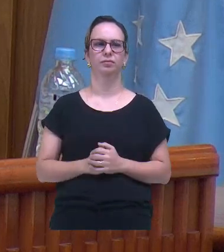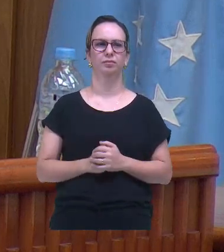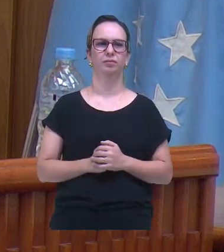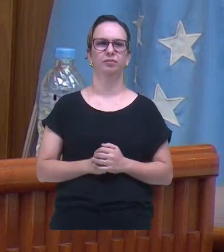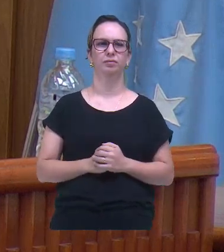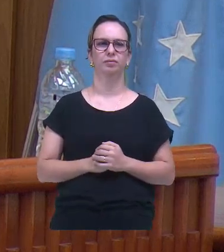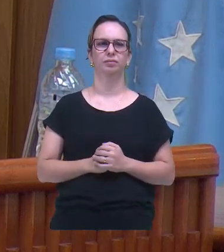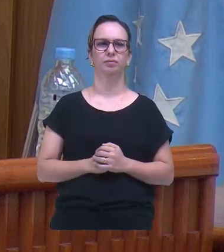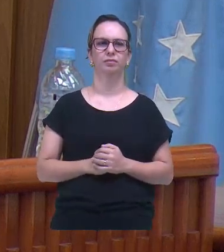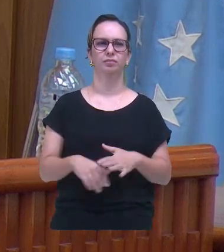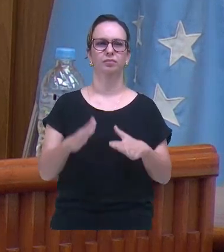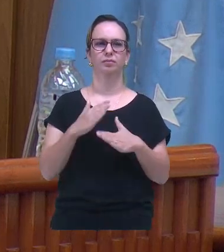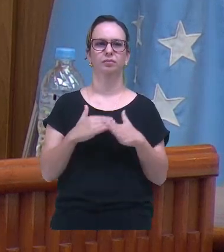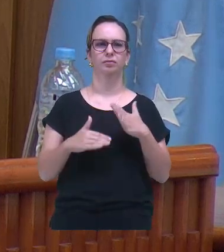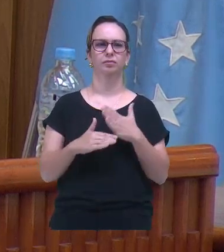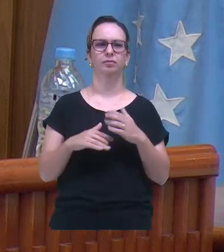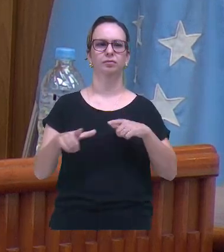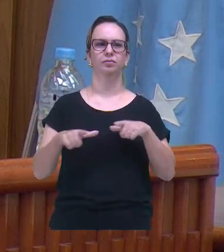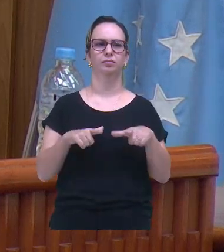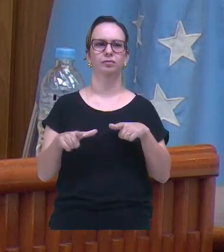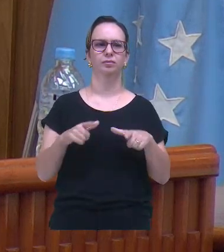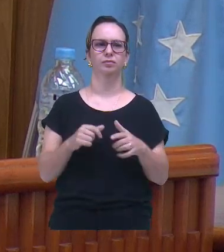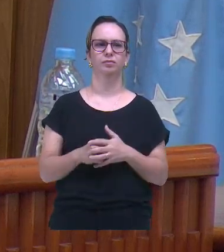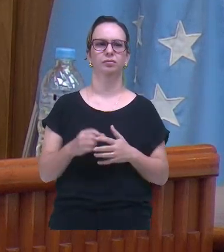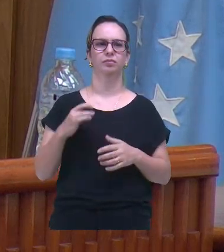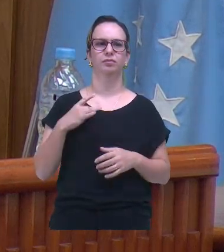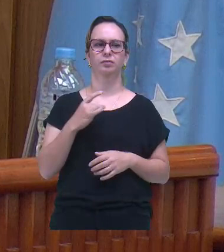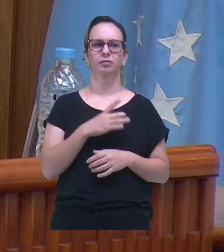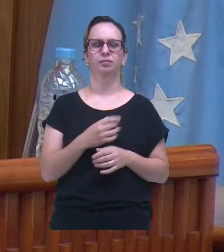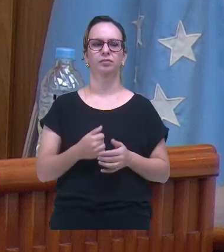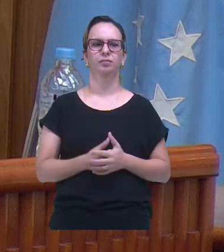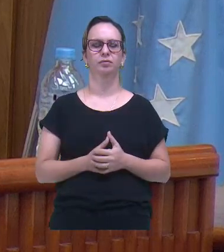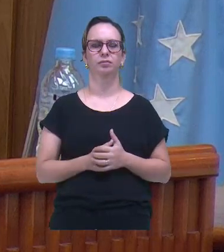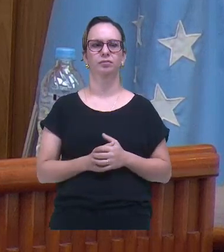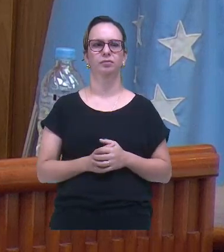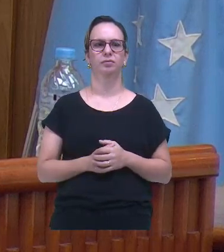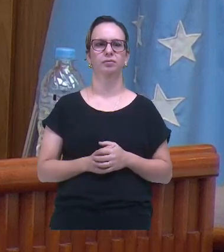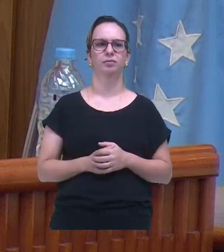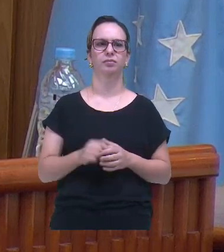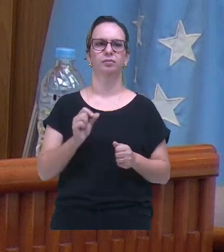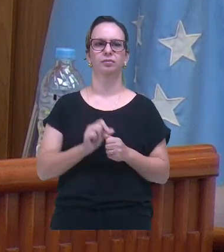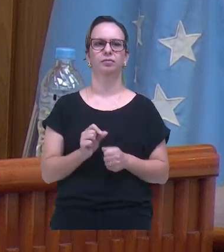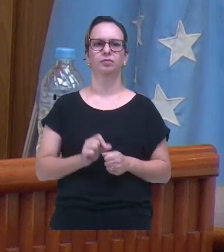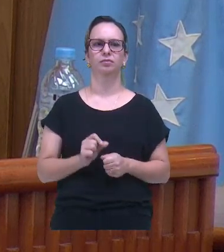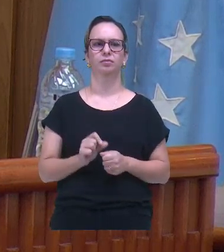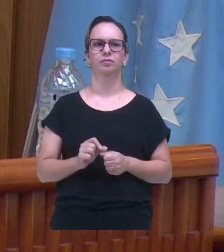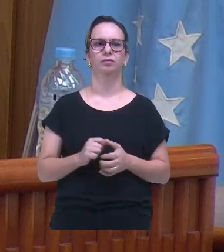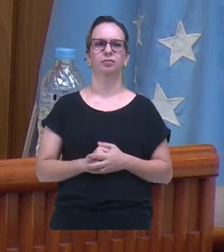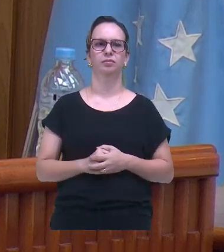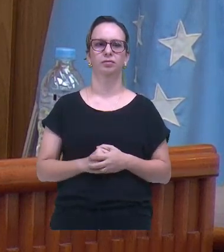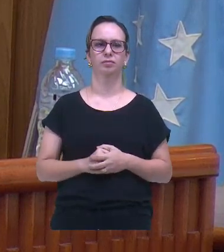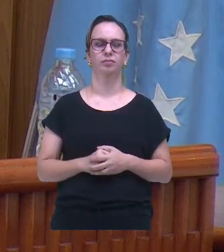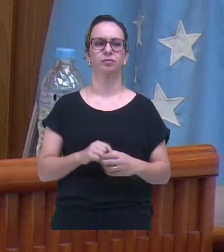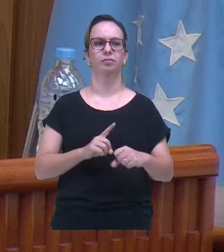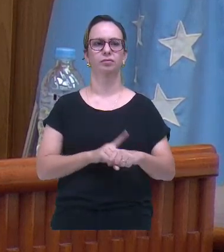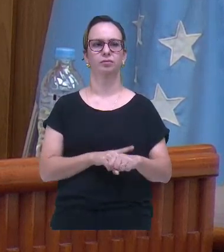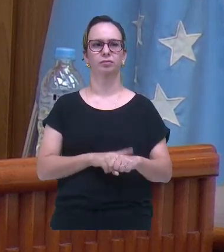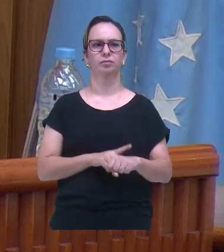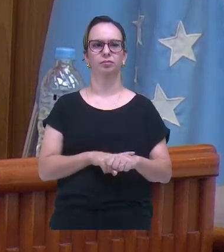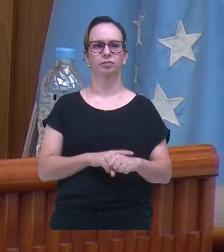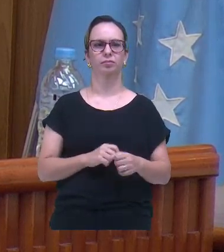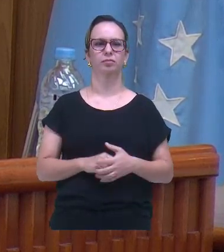representando todos os trabalhadores da saúde, que travaram uma das piores batalhas